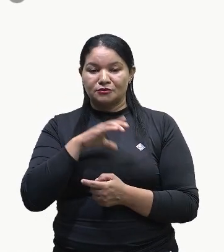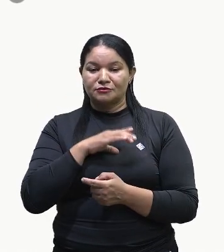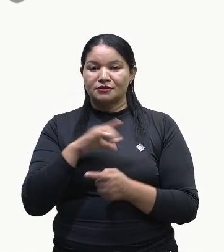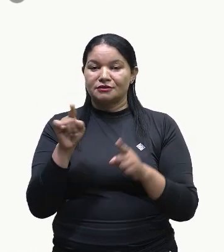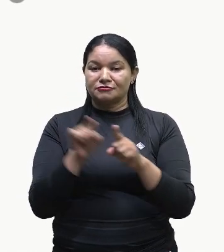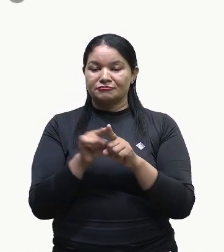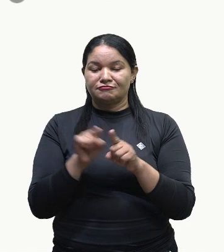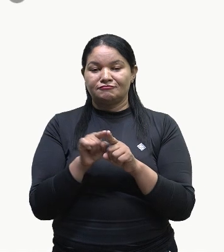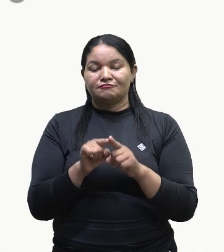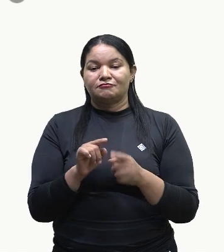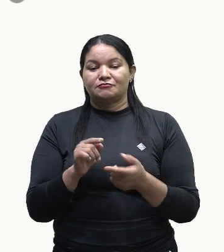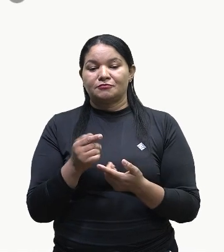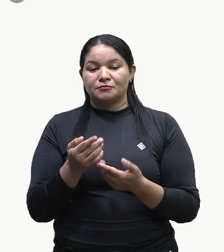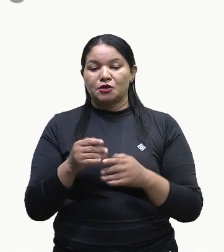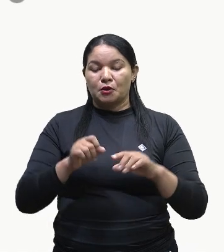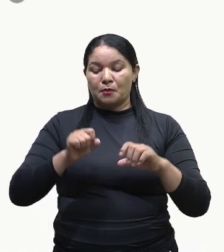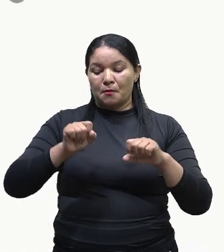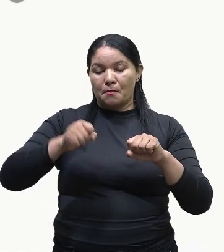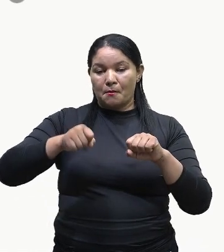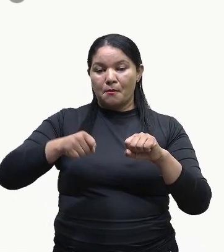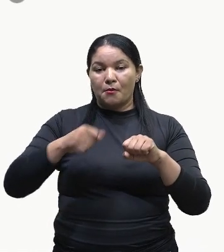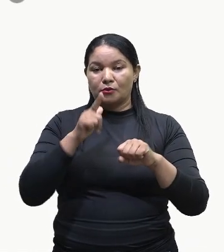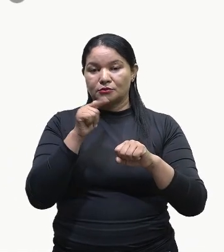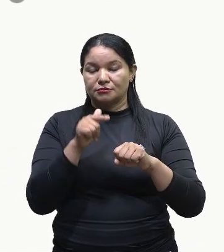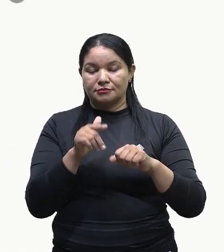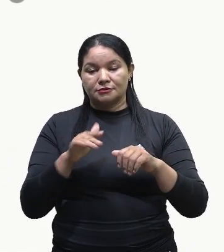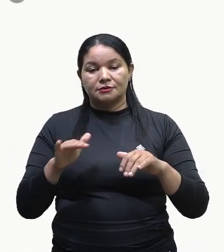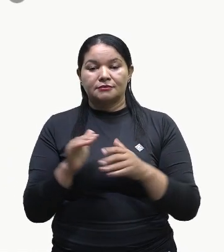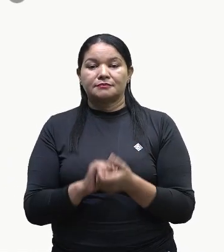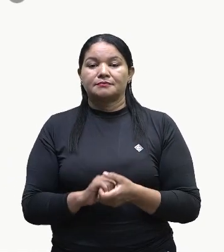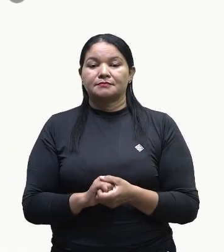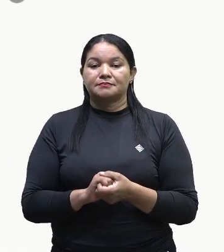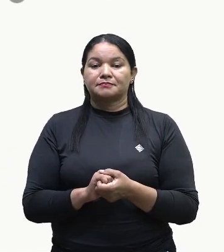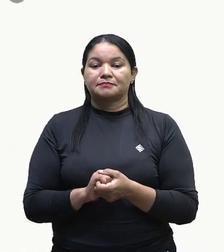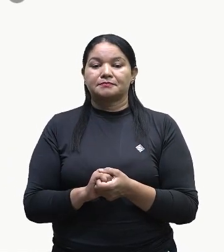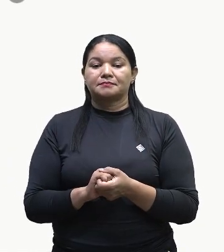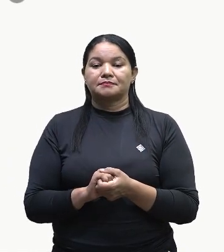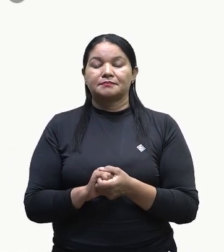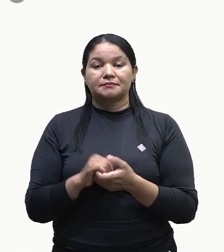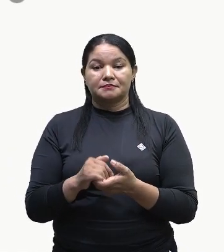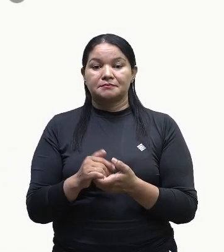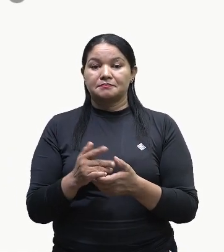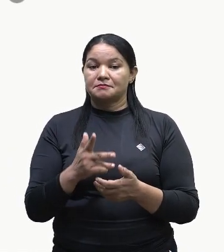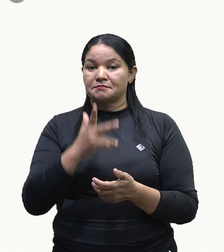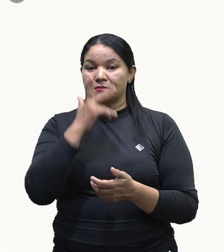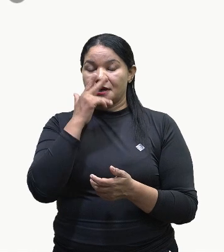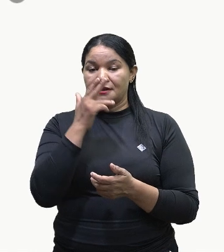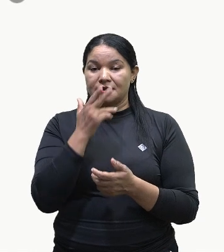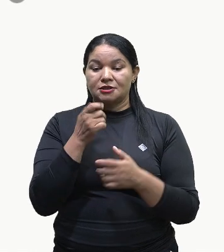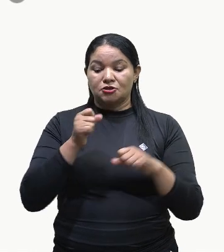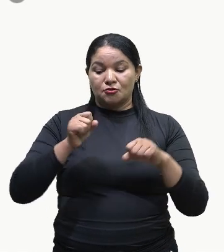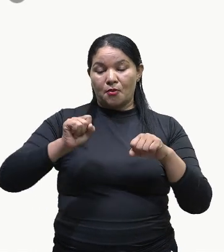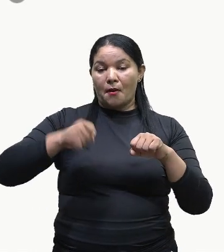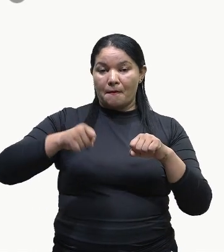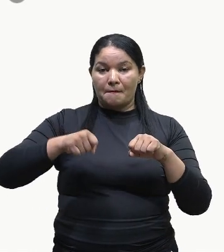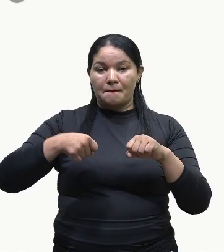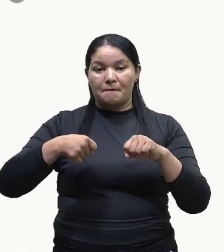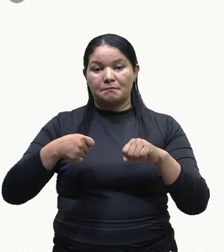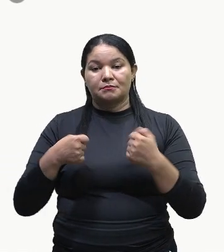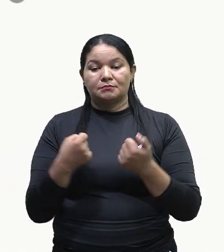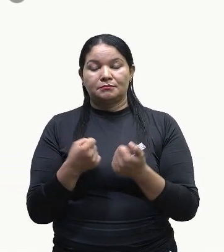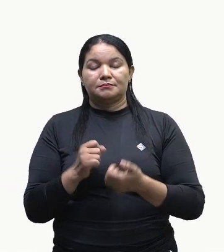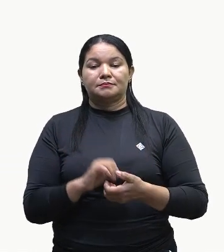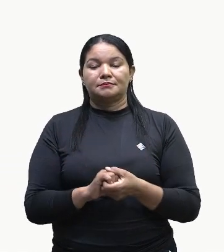um jet ski. Então, tem aí esse sistema de condução muito parecido ao da moto, aquele meio de transporte